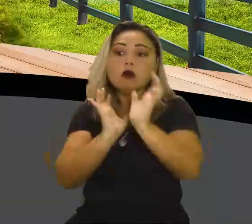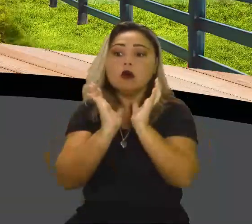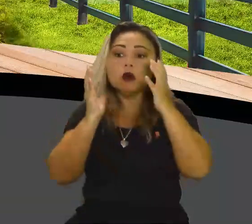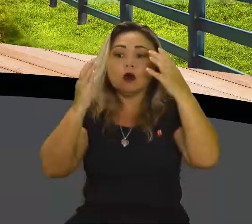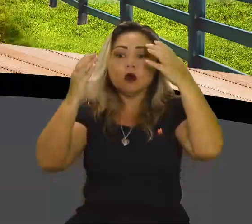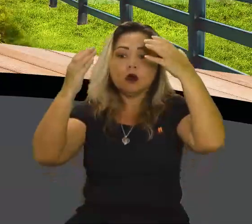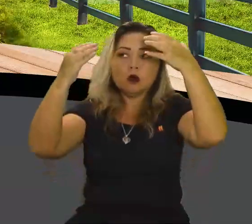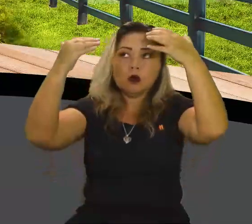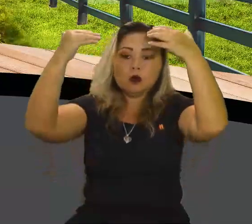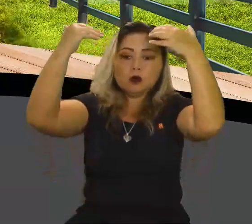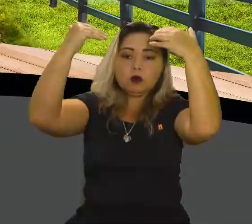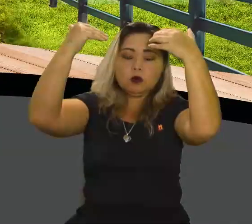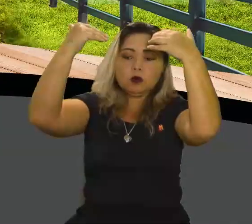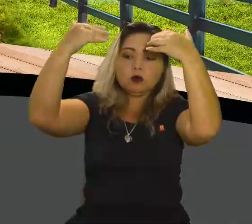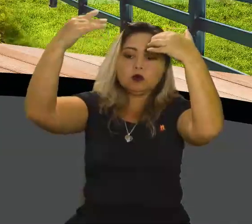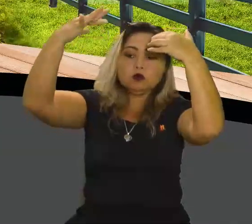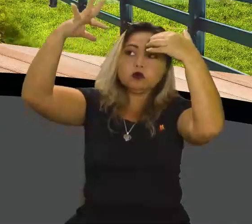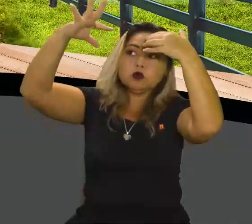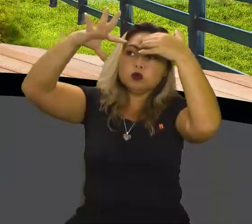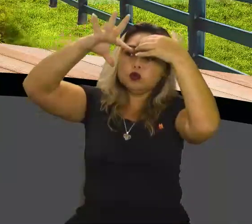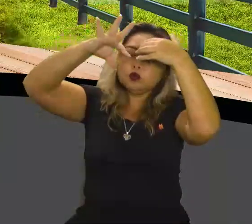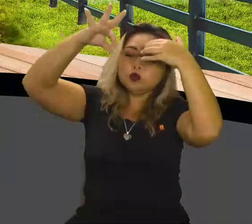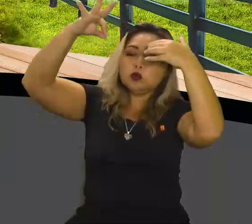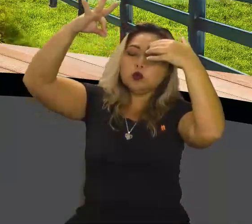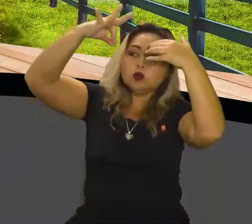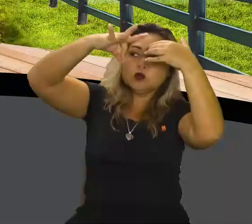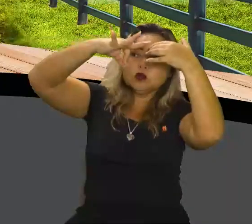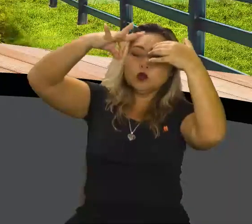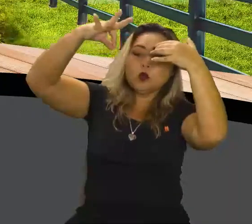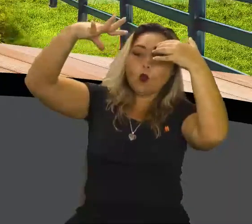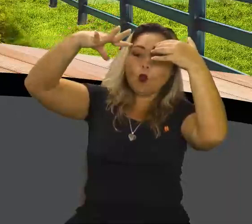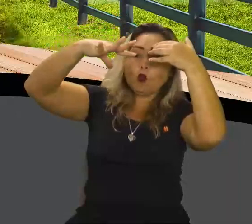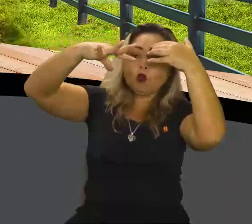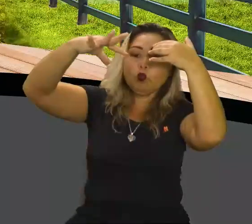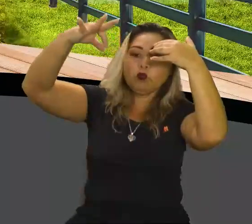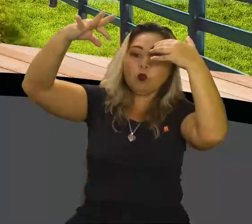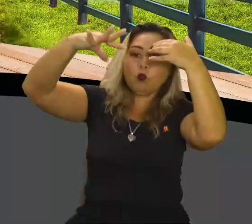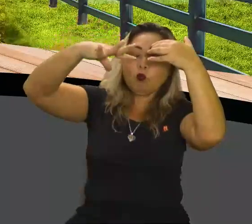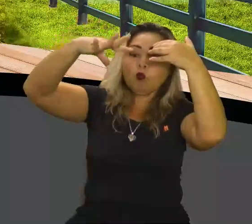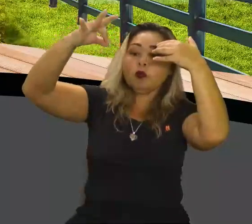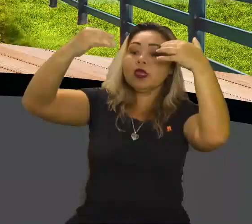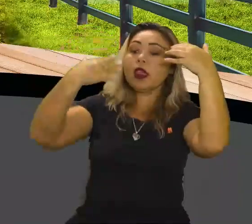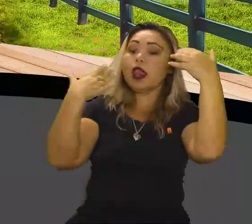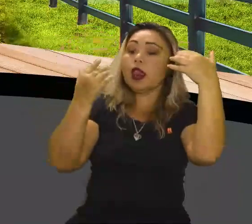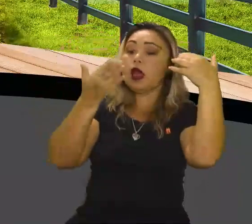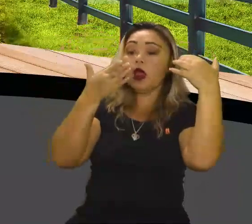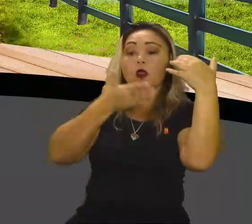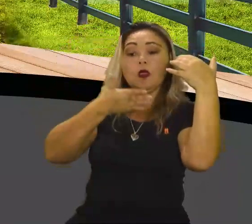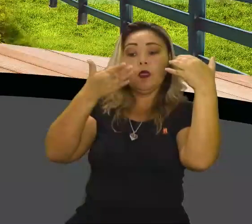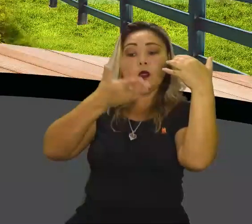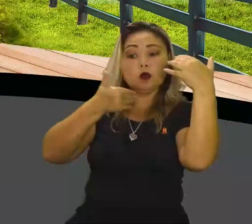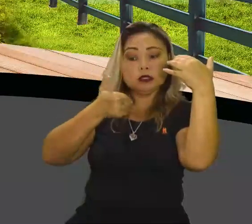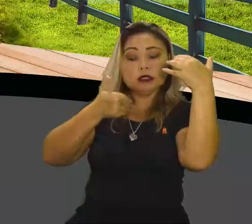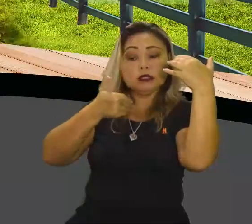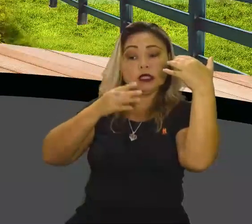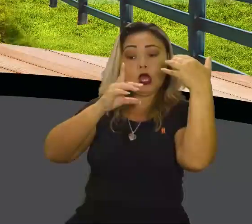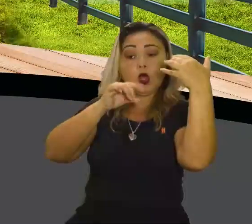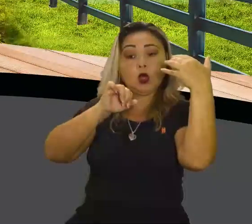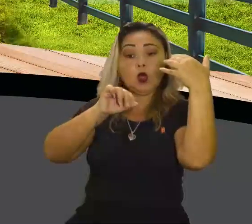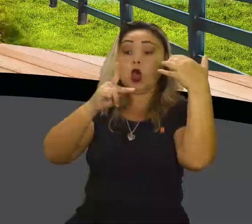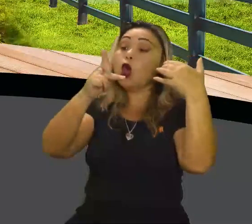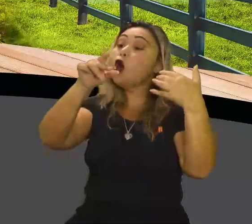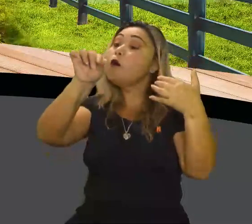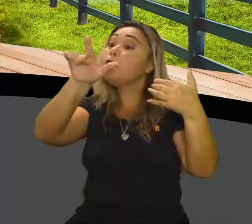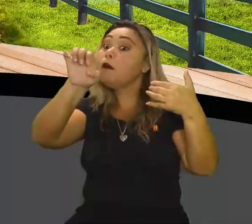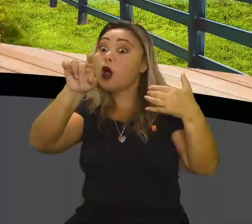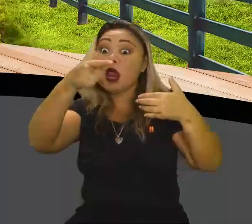aí o beija-flor enfia o bico lá dentro para pegar aquele líquido doce. É uma coisa. O pólen